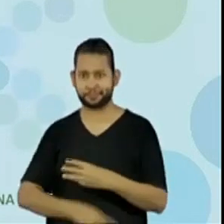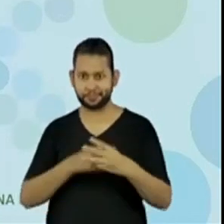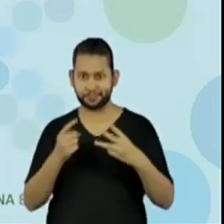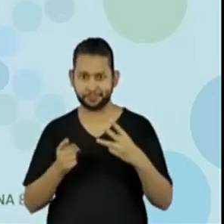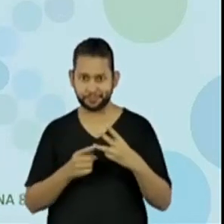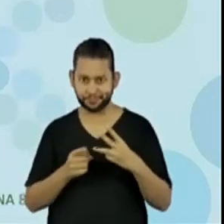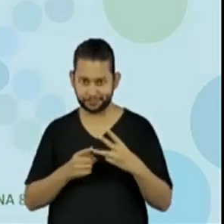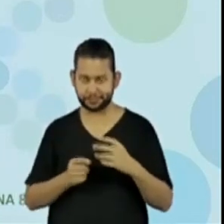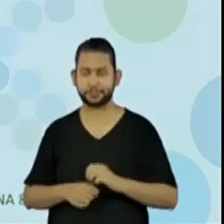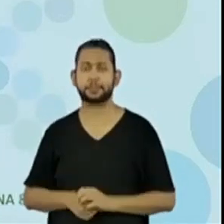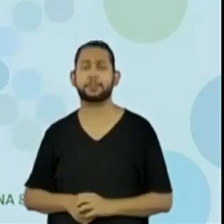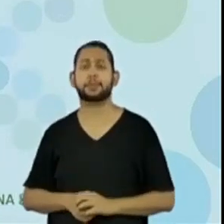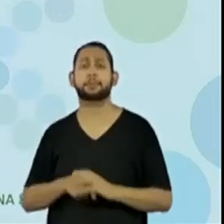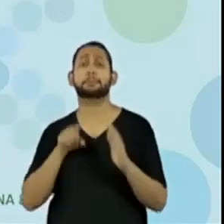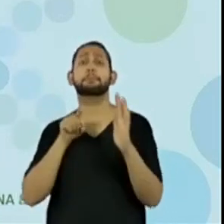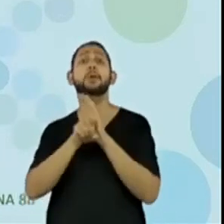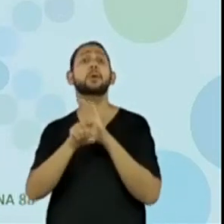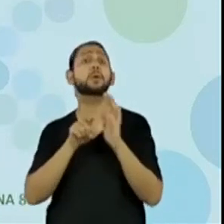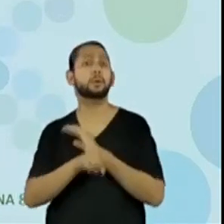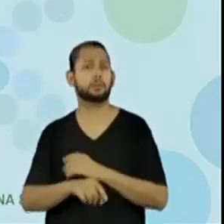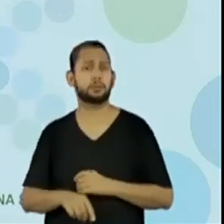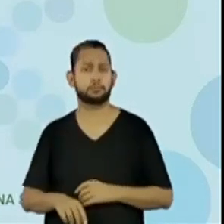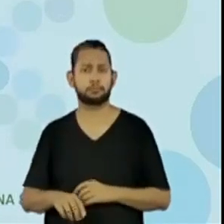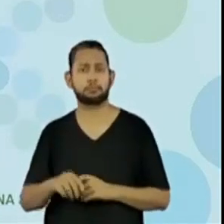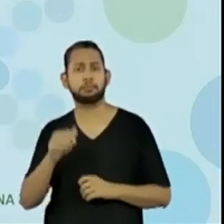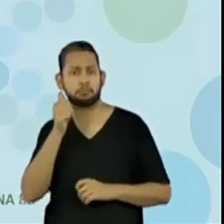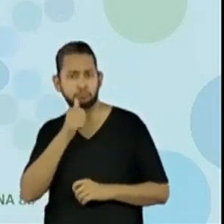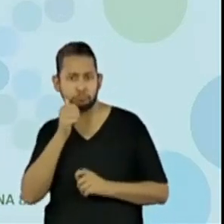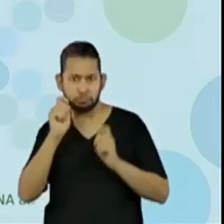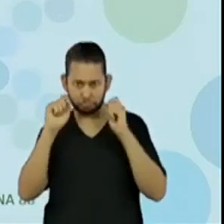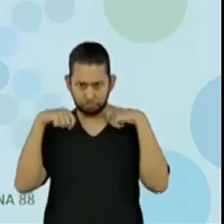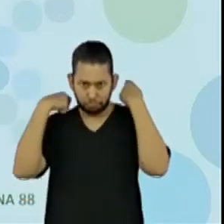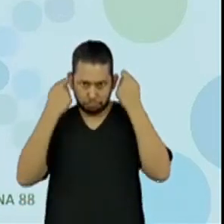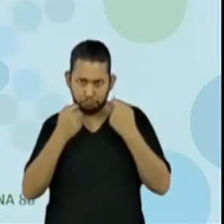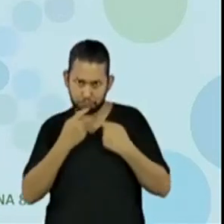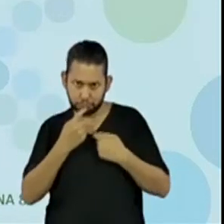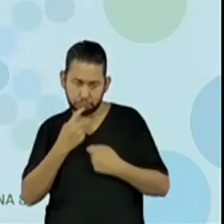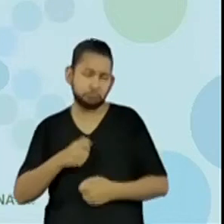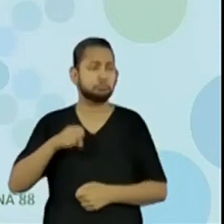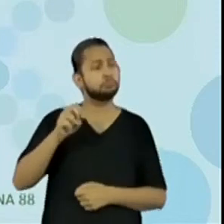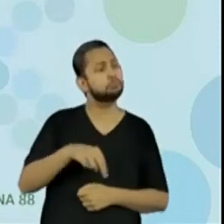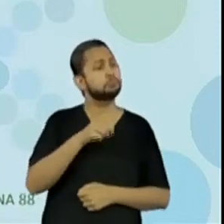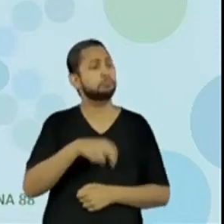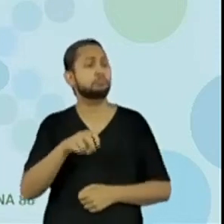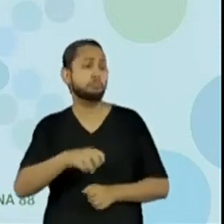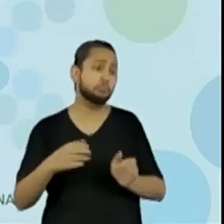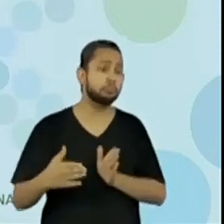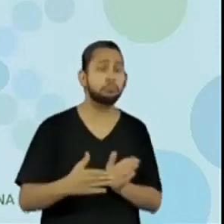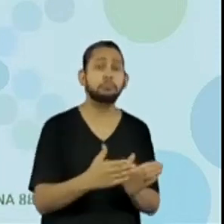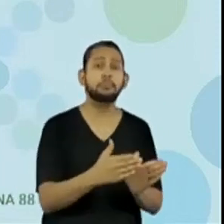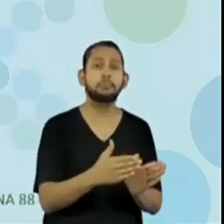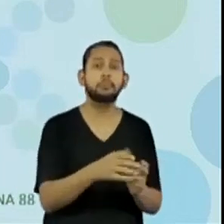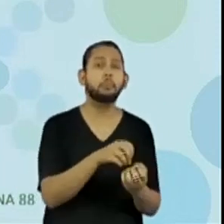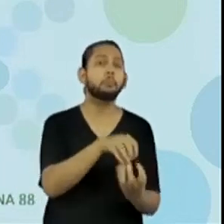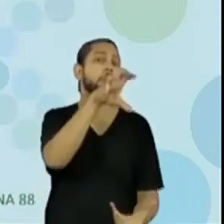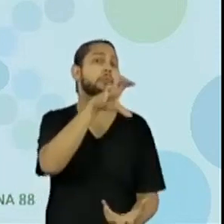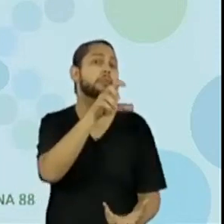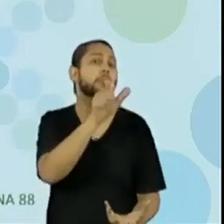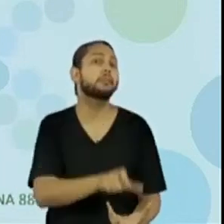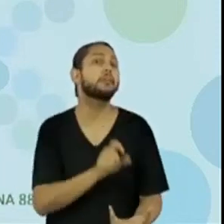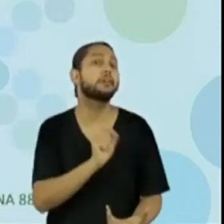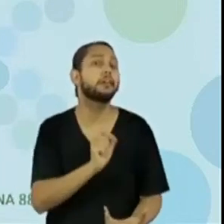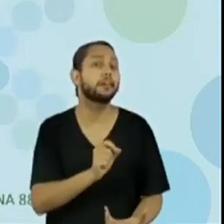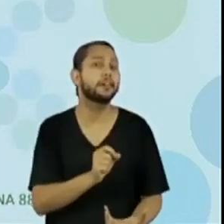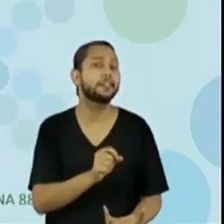ele pergunta o que a Chapeuzinho encontrou quando caminhava pela trilha. Já no finalzinho a gente encontra essa